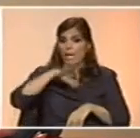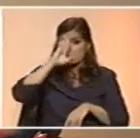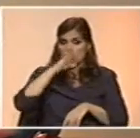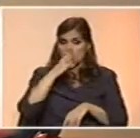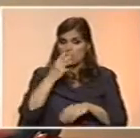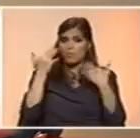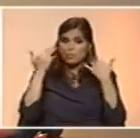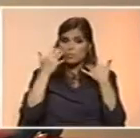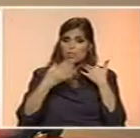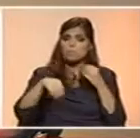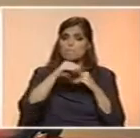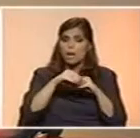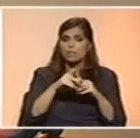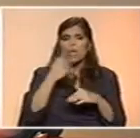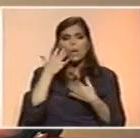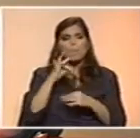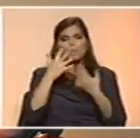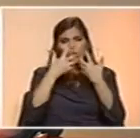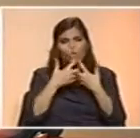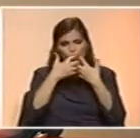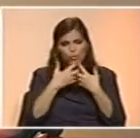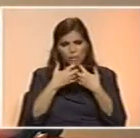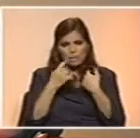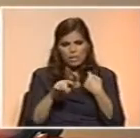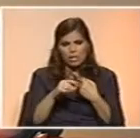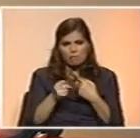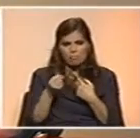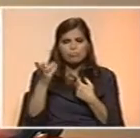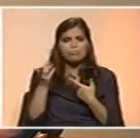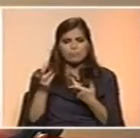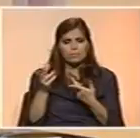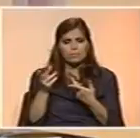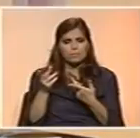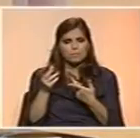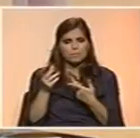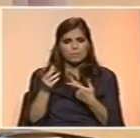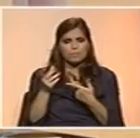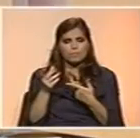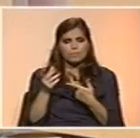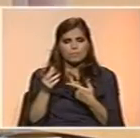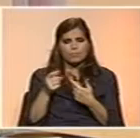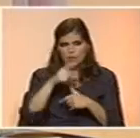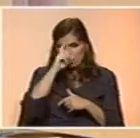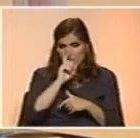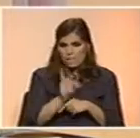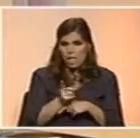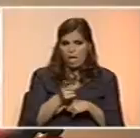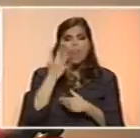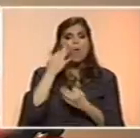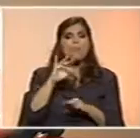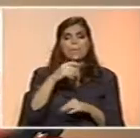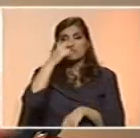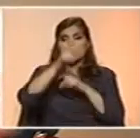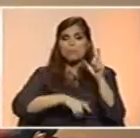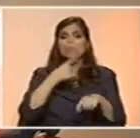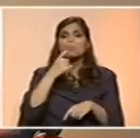assunto. Uhum. Geralmente mesmo... têm que dúvidas, não sei se lembra de algumas, que dúvidas é que as pessoas levantam, que questões é que as pessoas levantam? Geralmente as pessoas